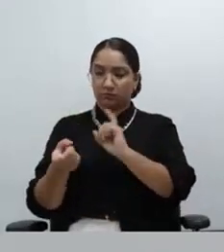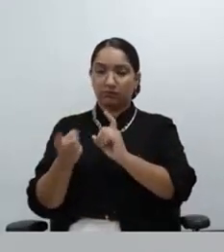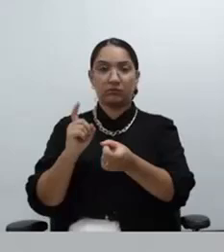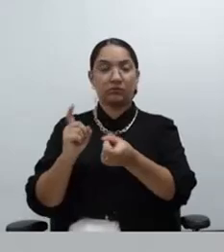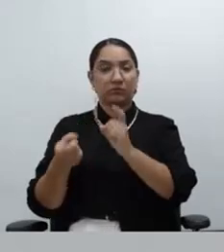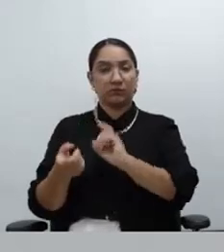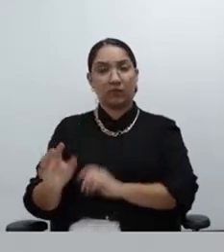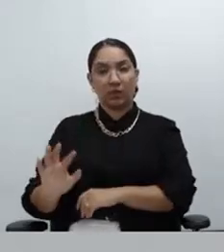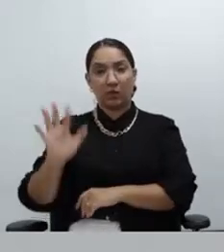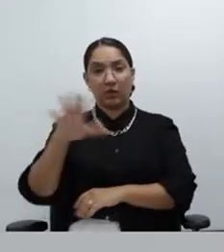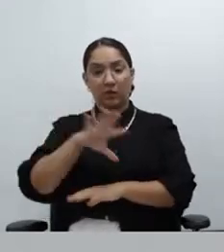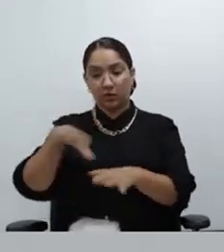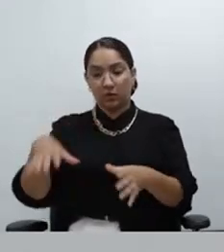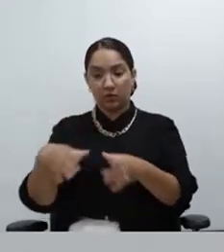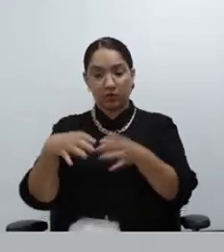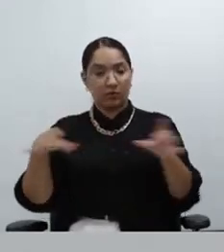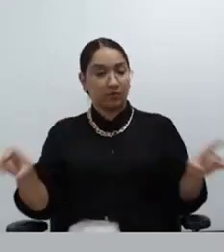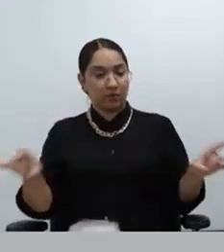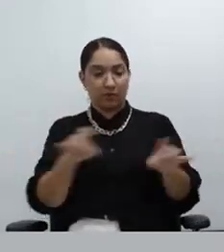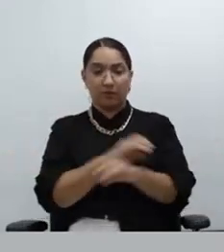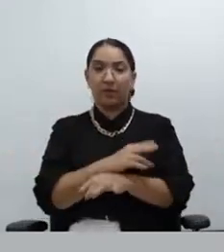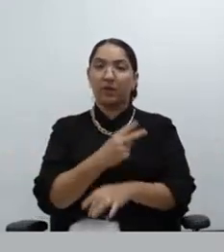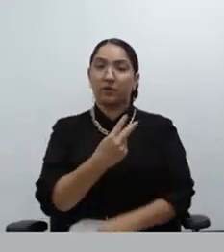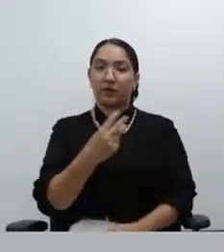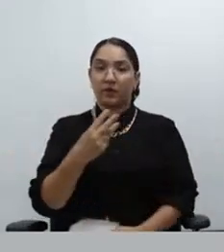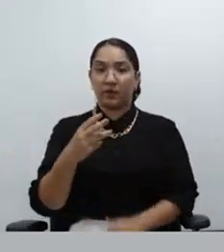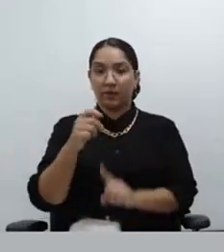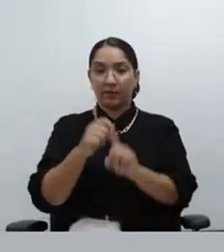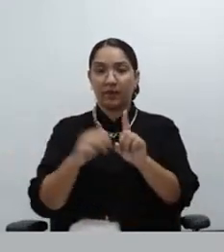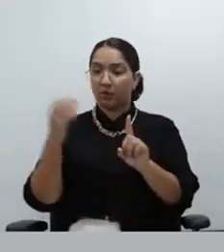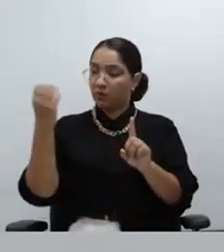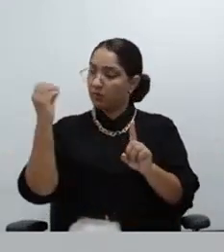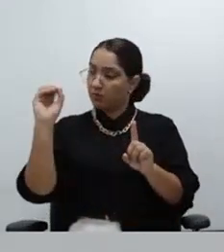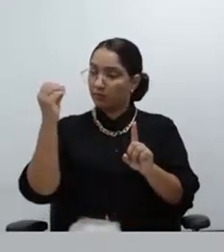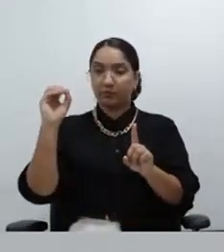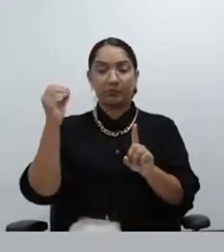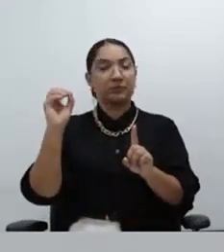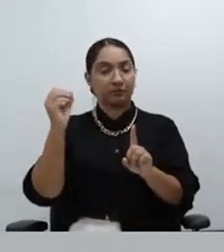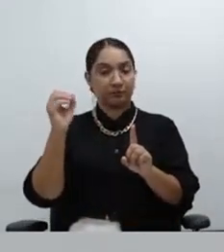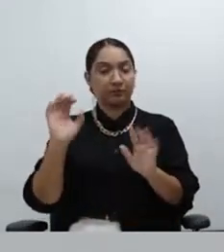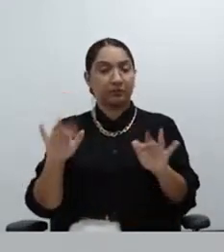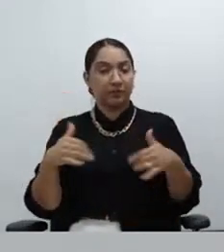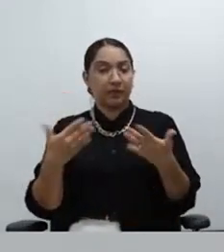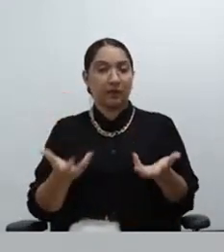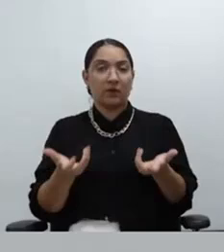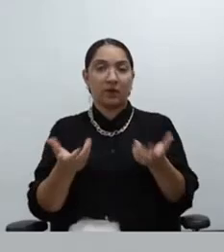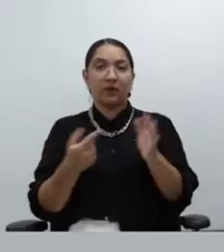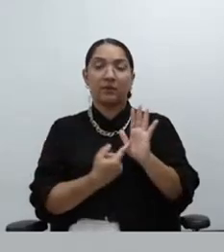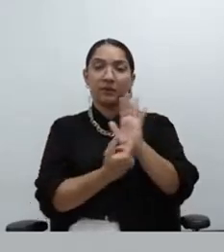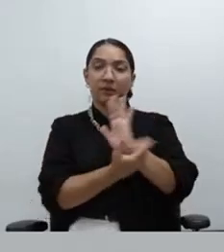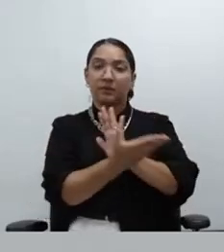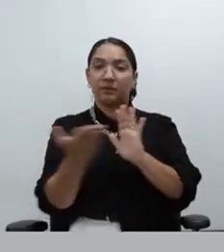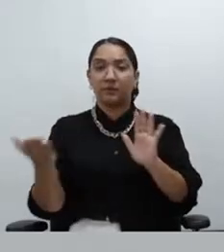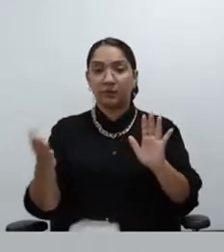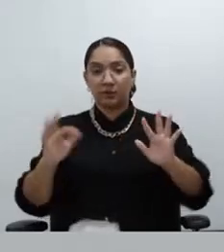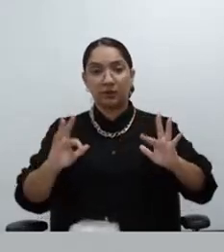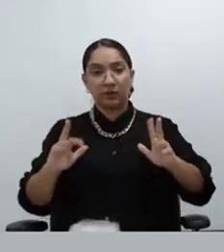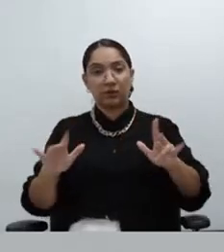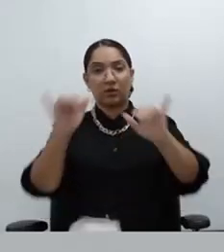equipe completa desse comitê no dia 23/10. Então, trago aqui a Vossas Excelências